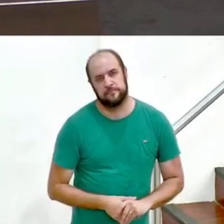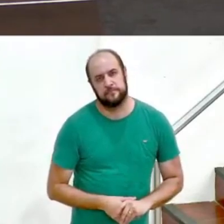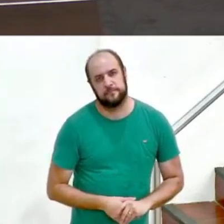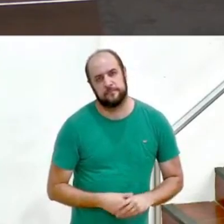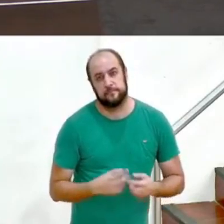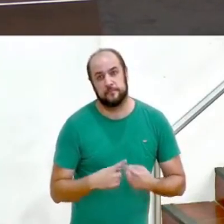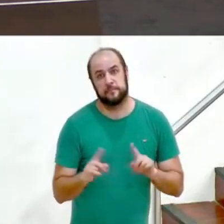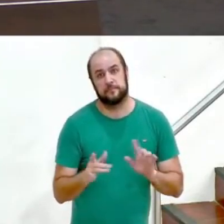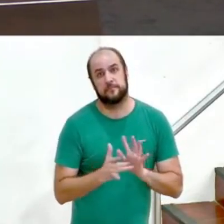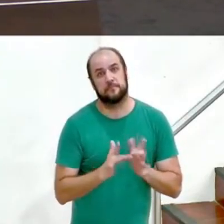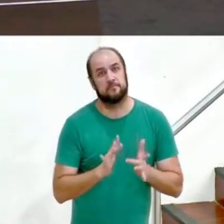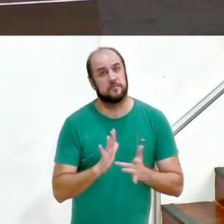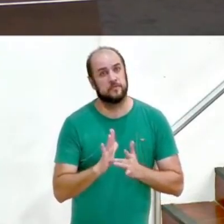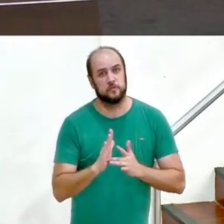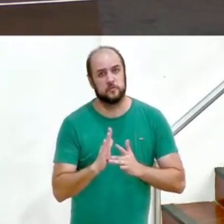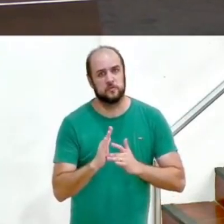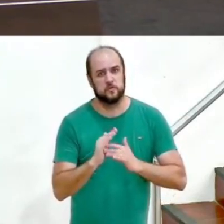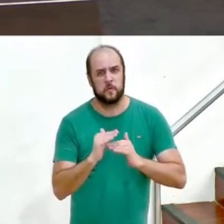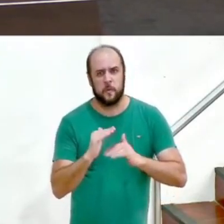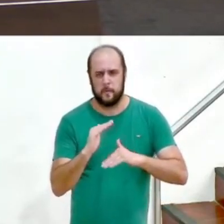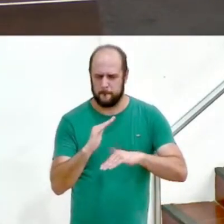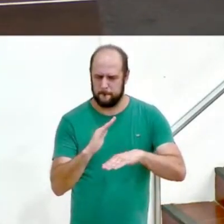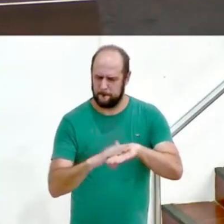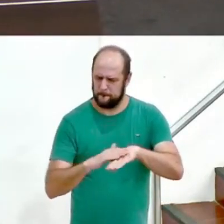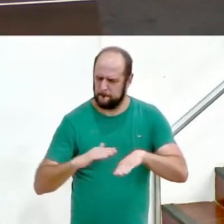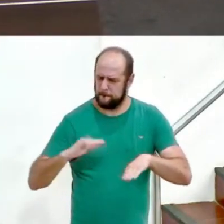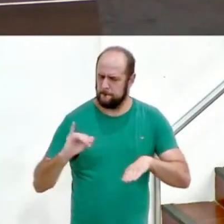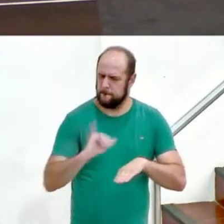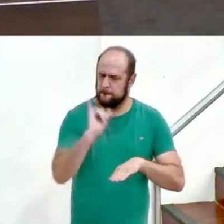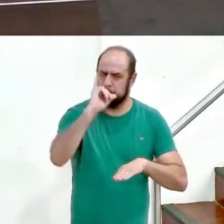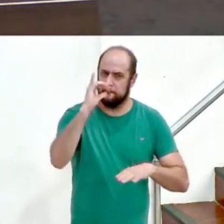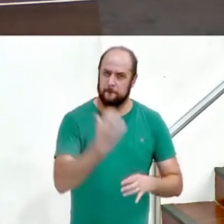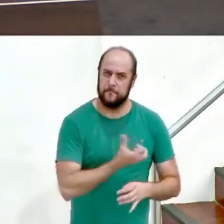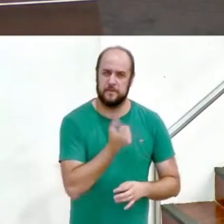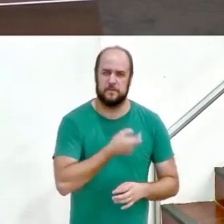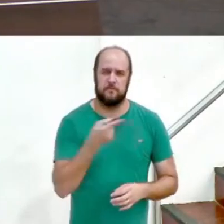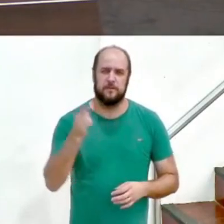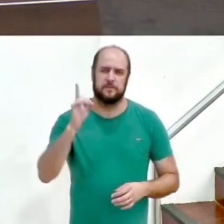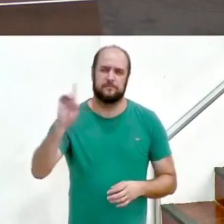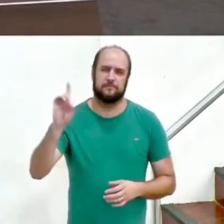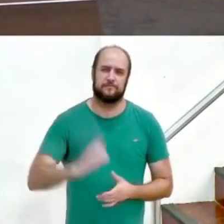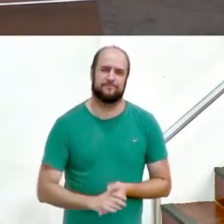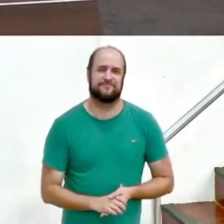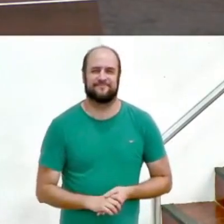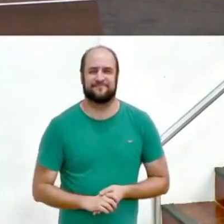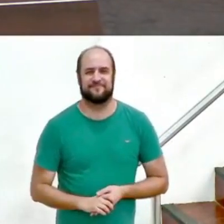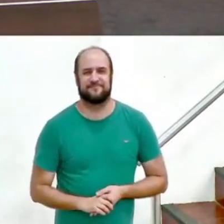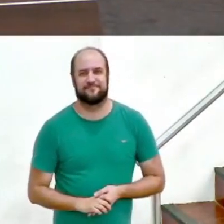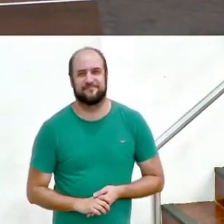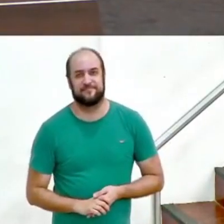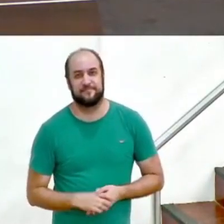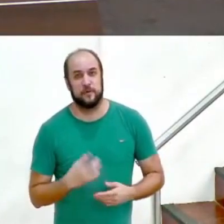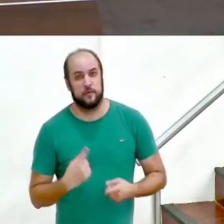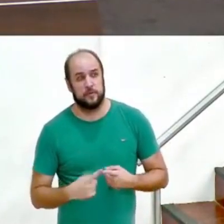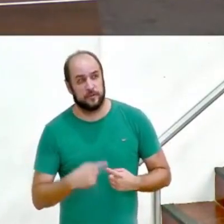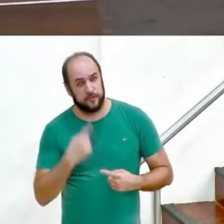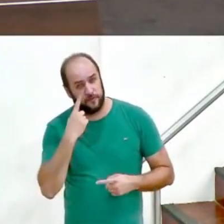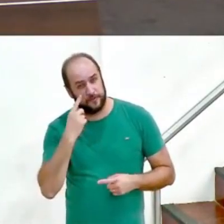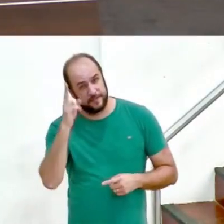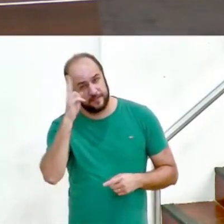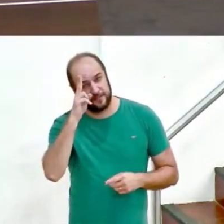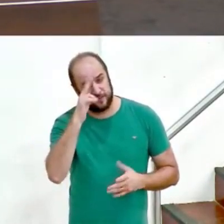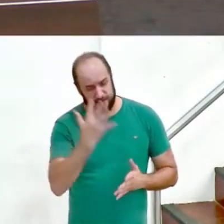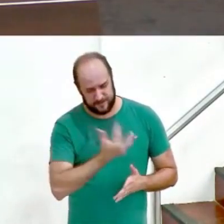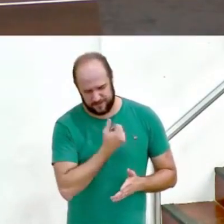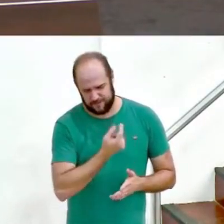Mas Cristo é o ápice dessa história. O ápice da revelação de Deus. O que vimos em toda a história da